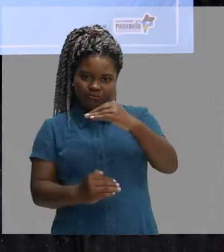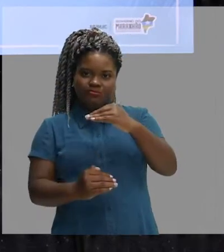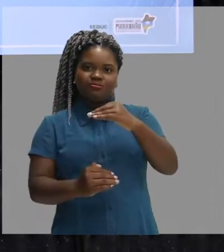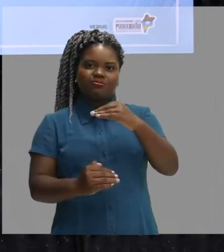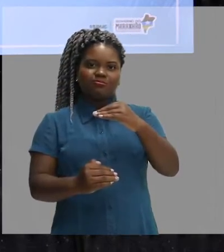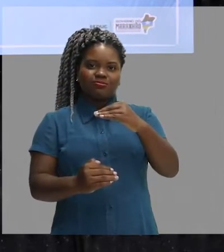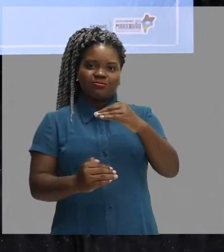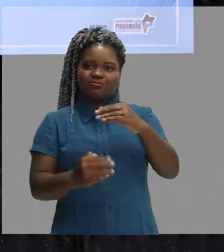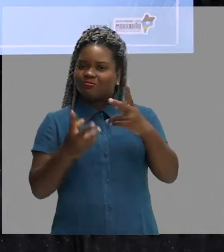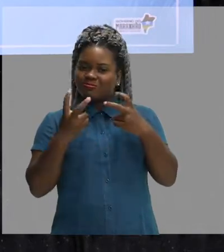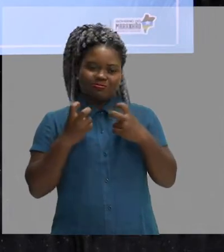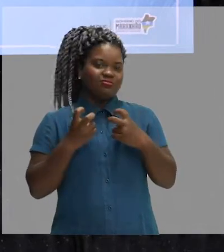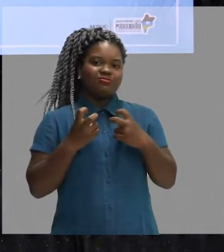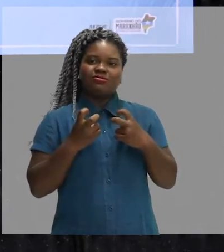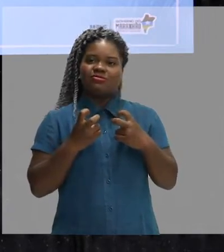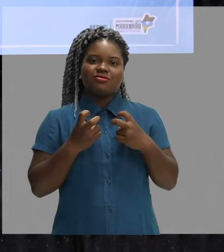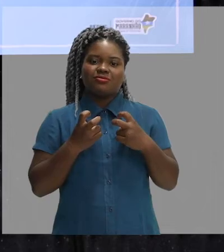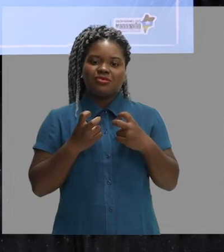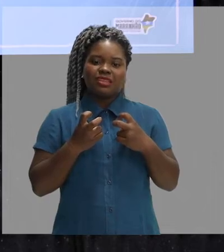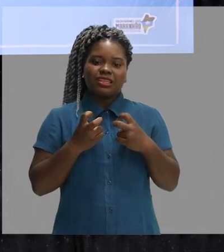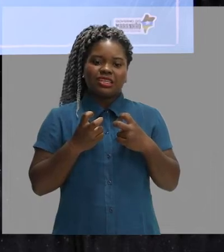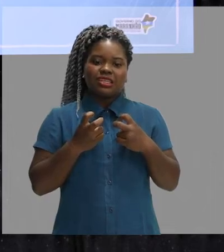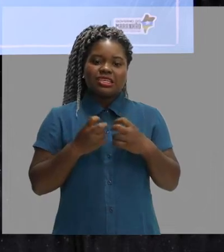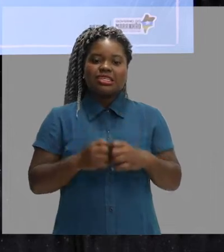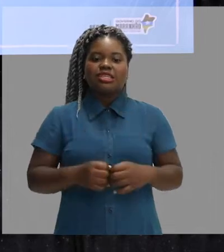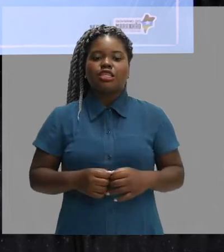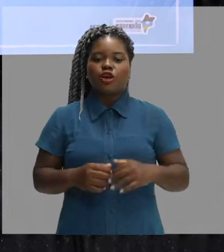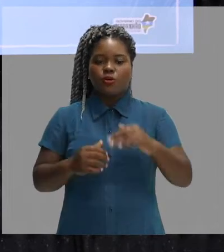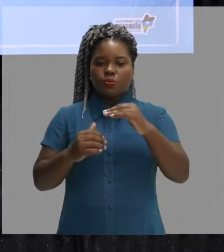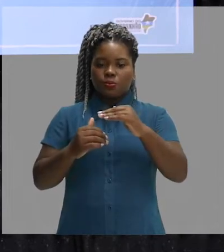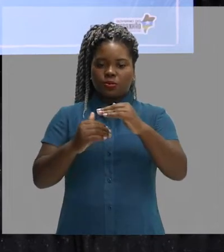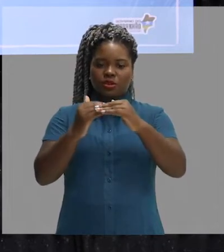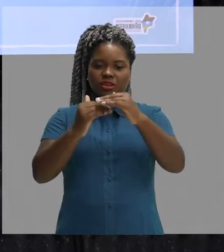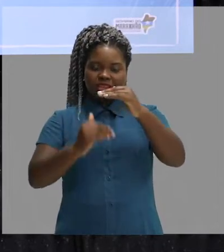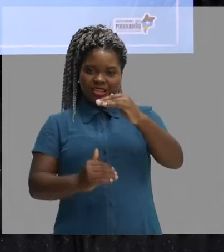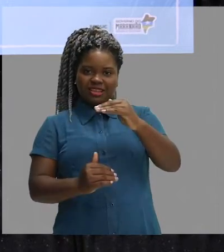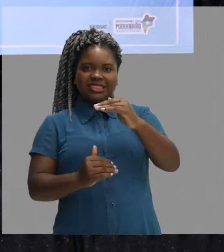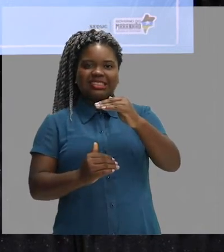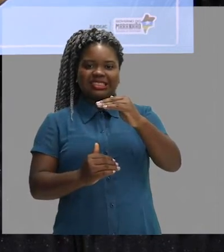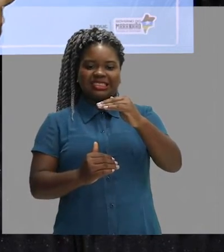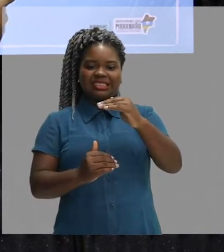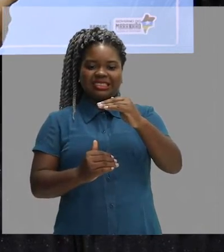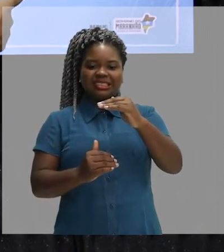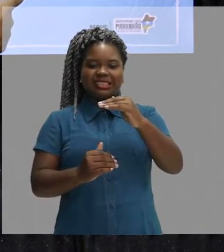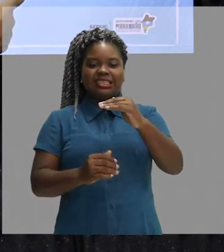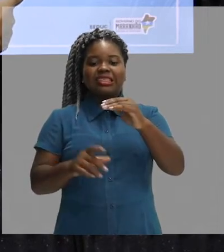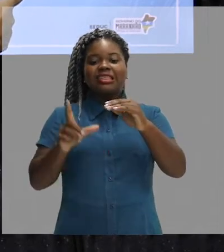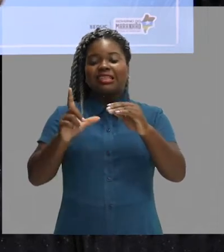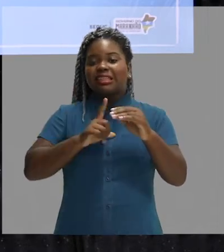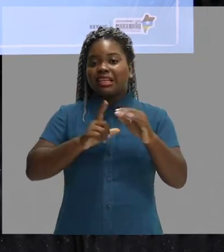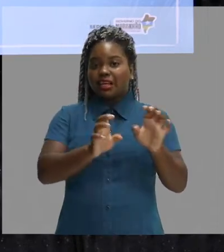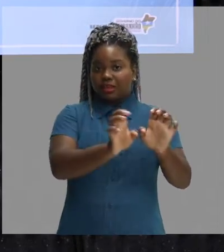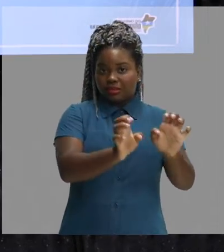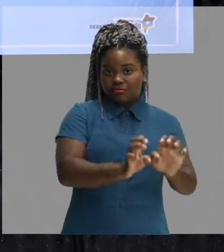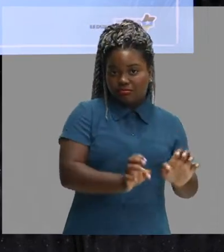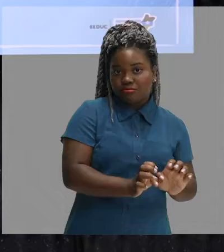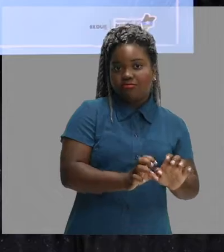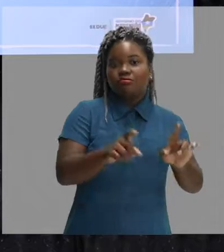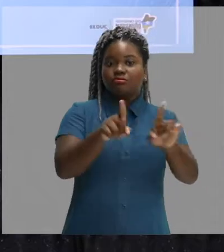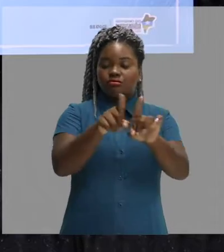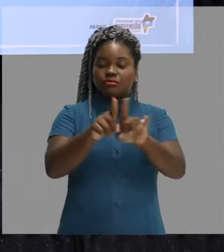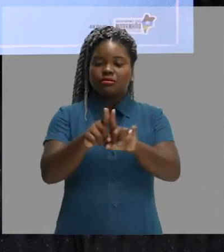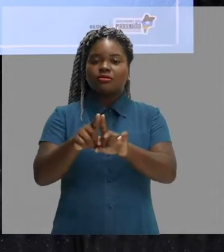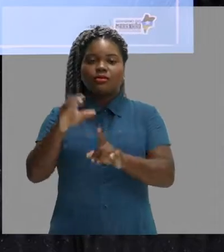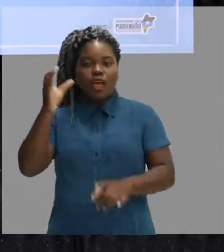violência invisível, existem 2 pontos: a violência estrutural e a violência cultural. A